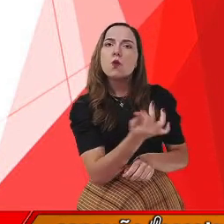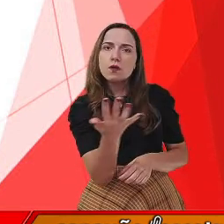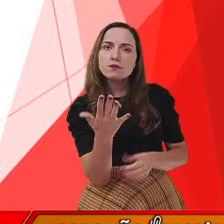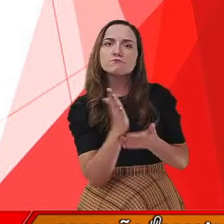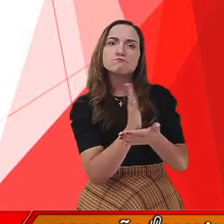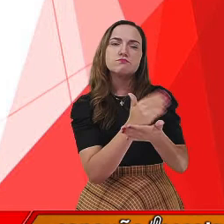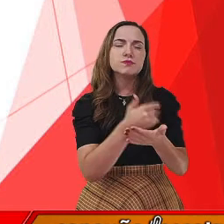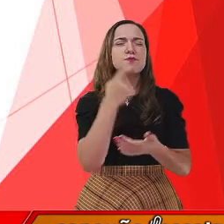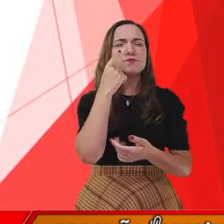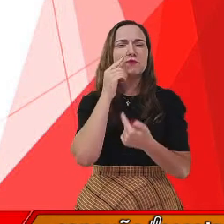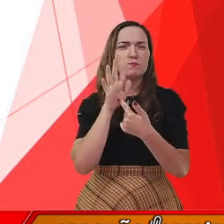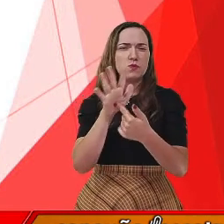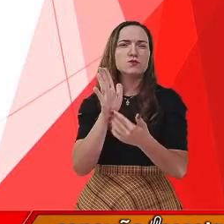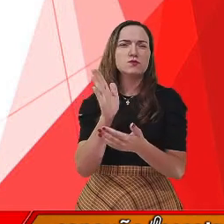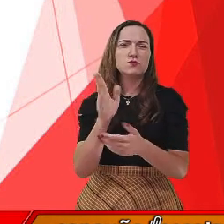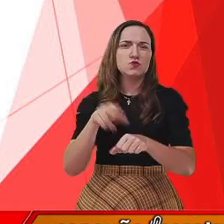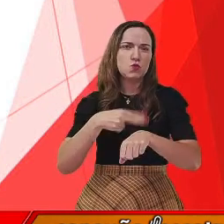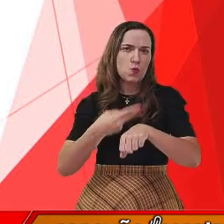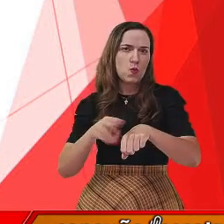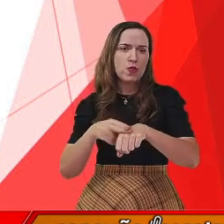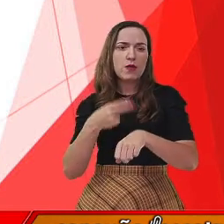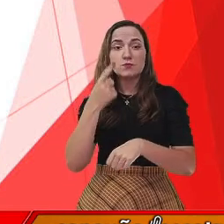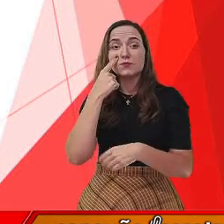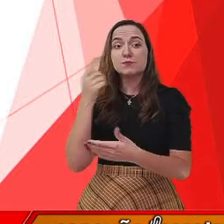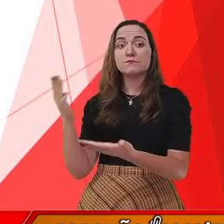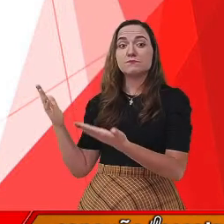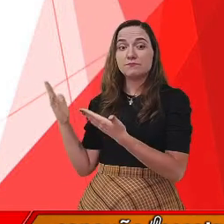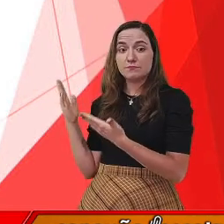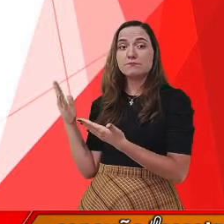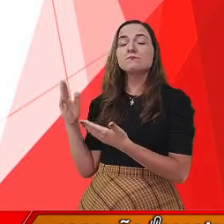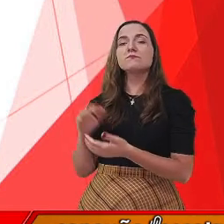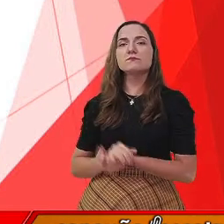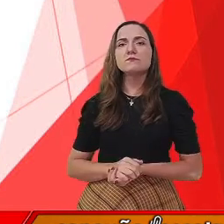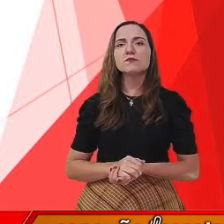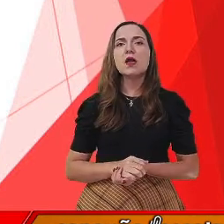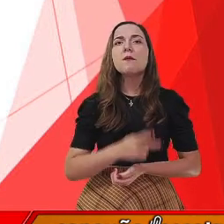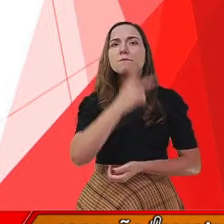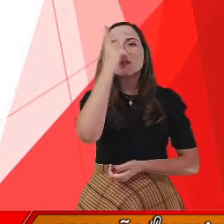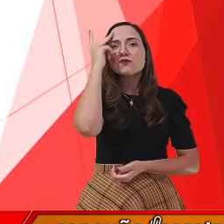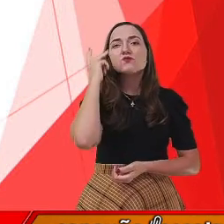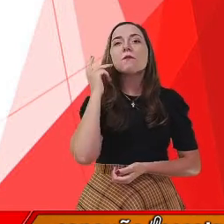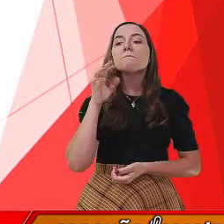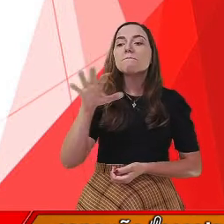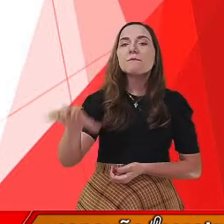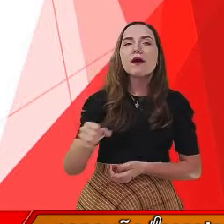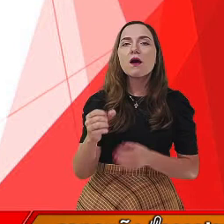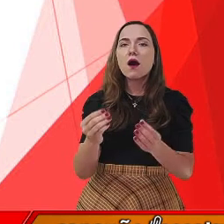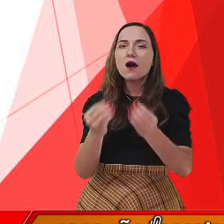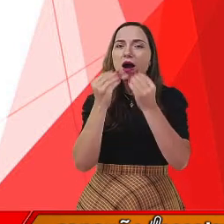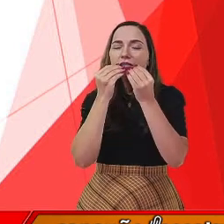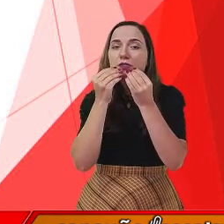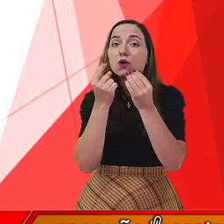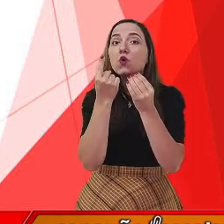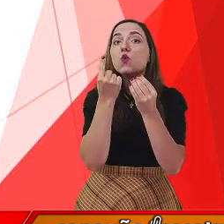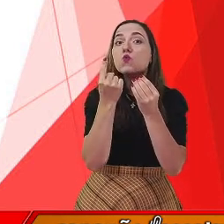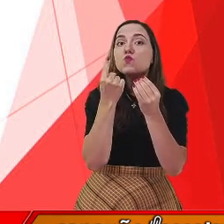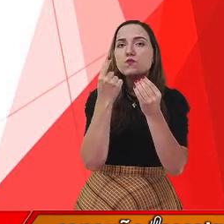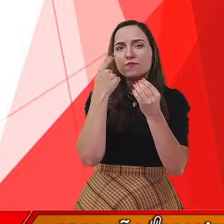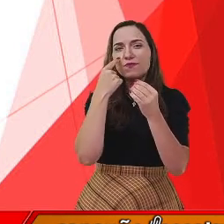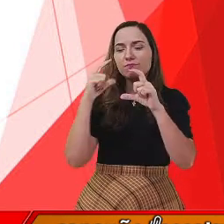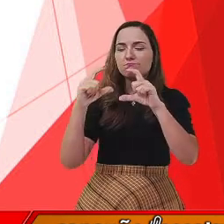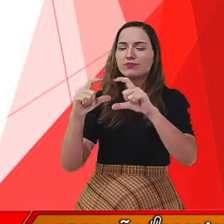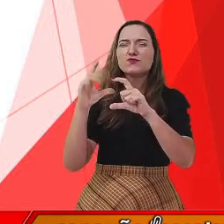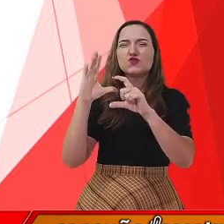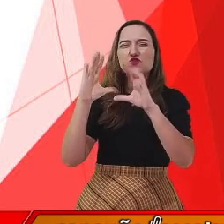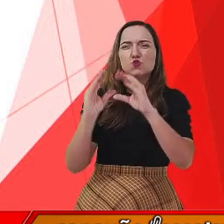ver com o chocolate. Alguém comeu uma parte de 8. 1 é o numerador e